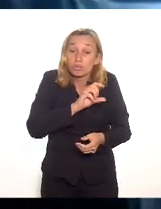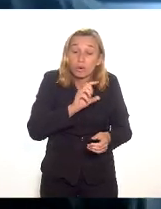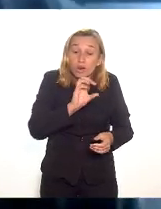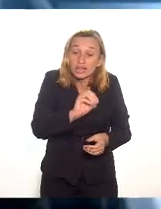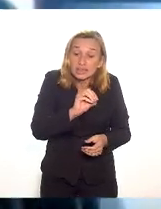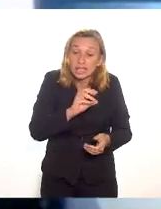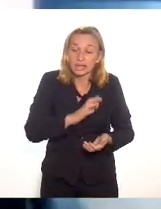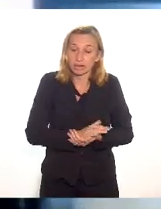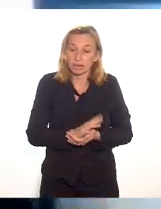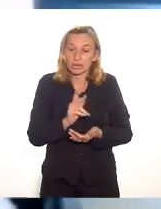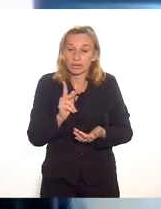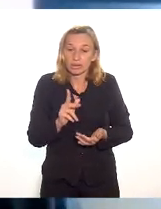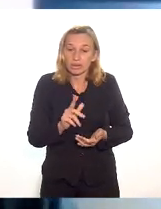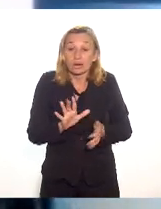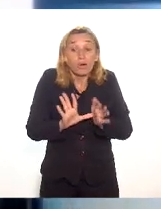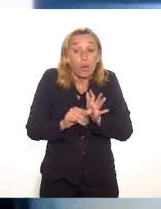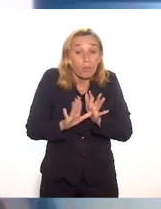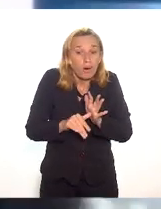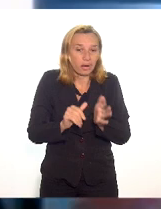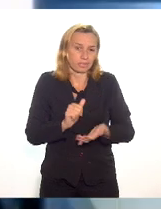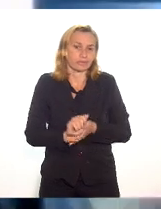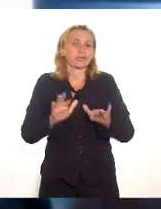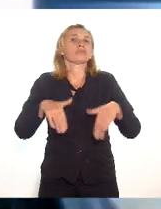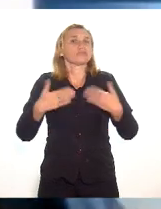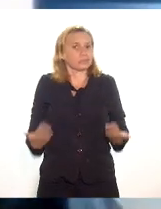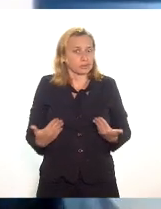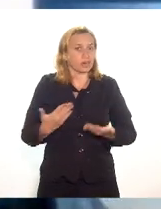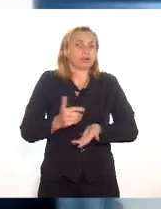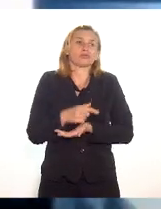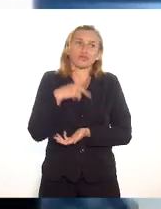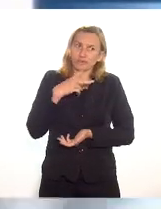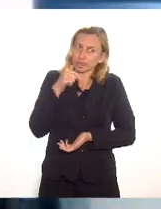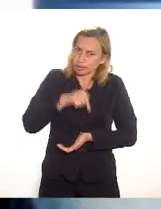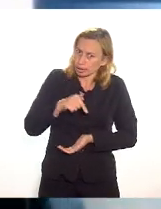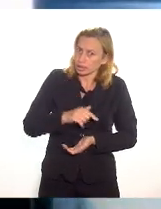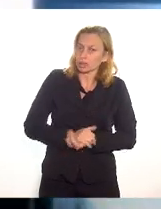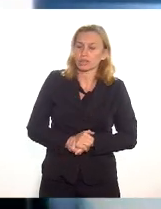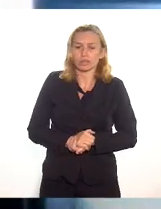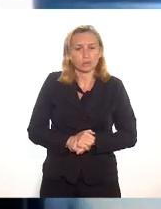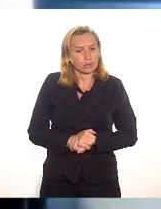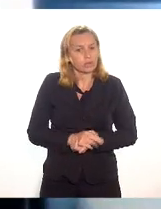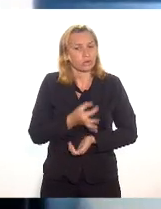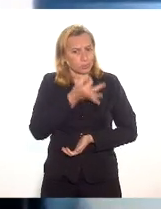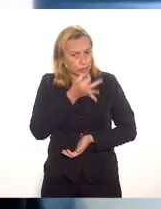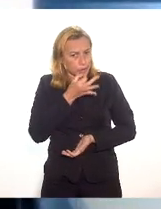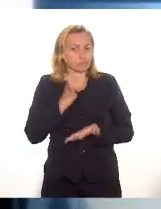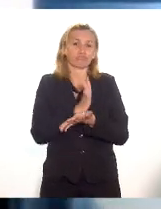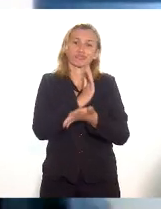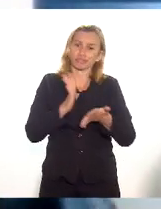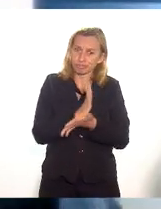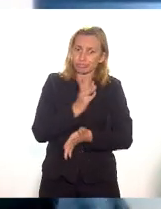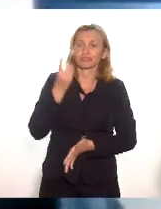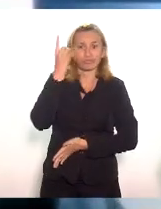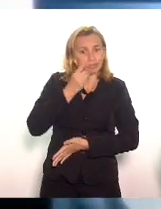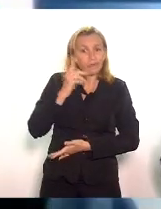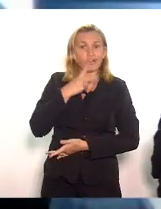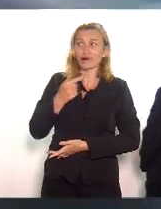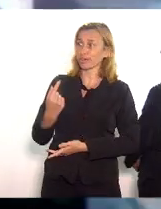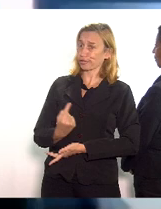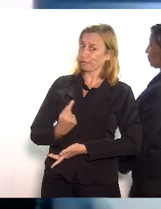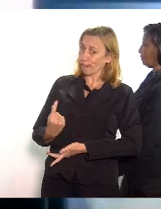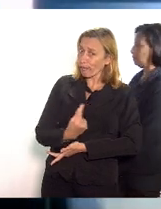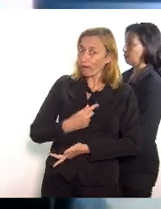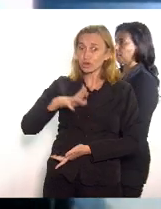na torneira. Então, eu estou refutando aqui o argumento de alguns deputados, dizendo que nós